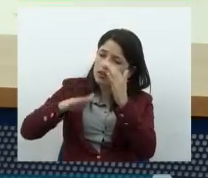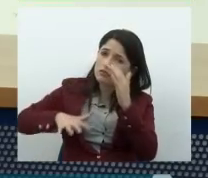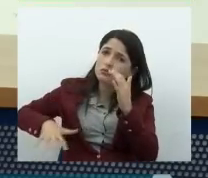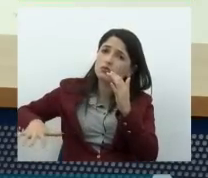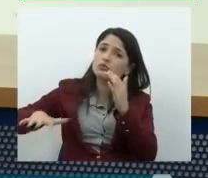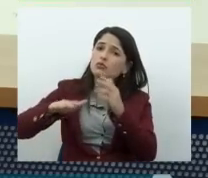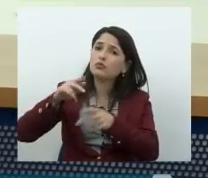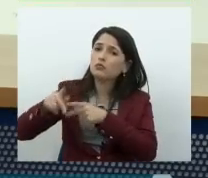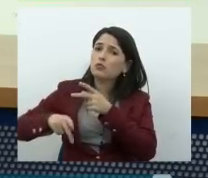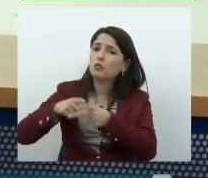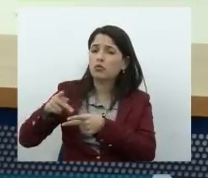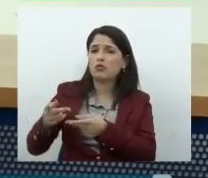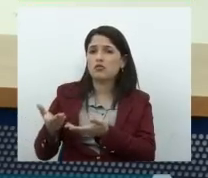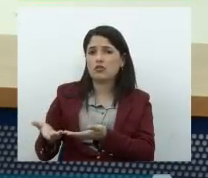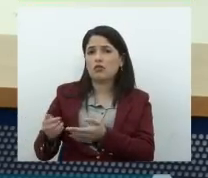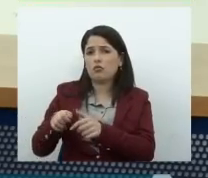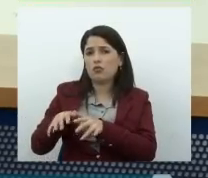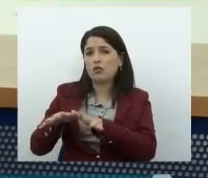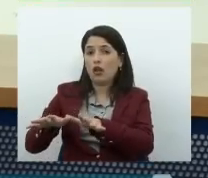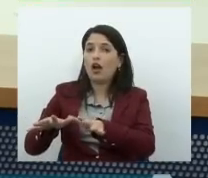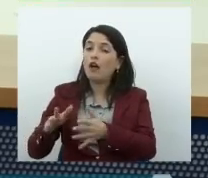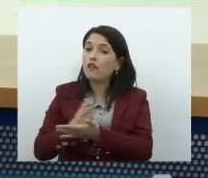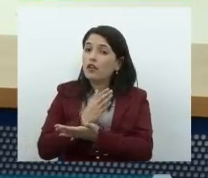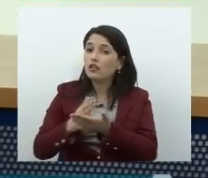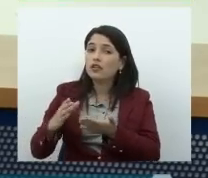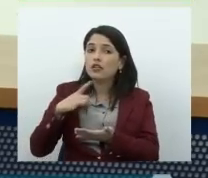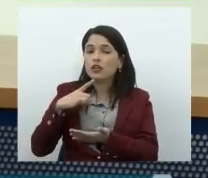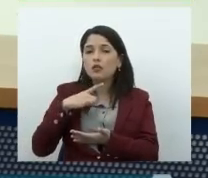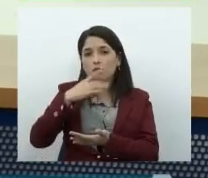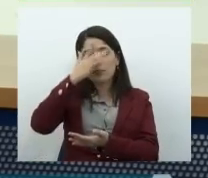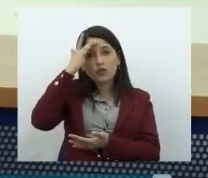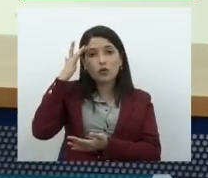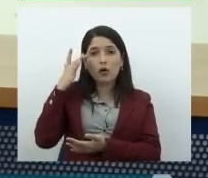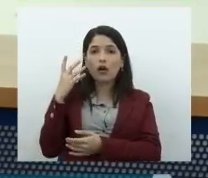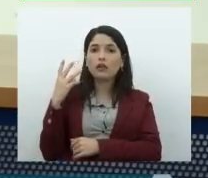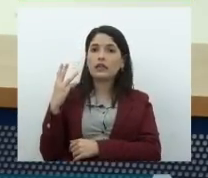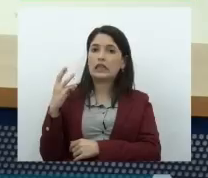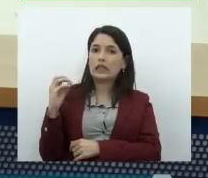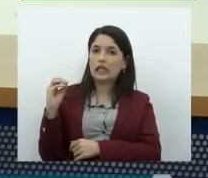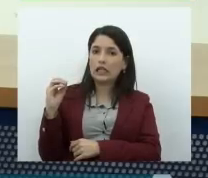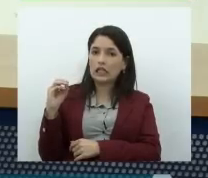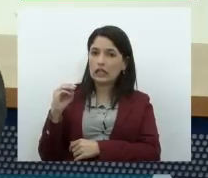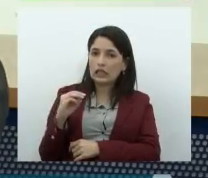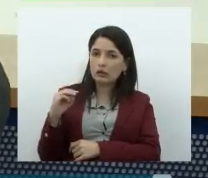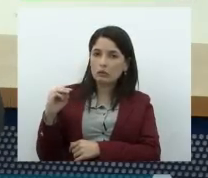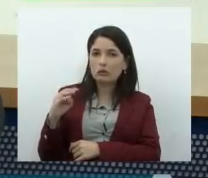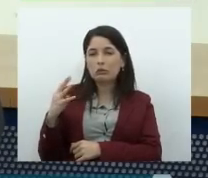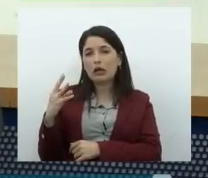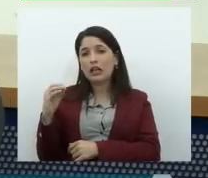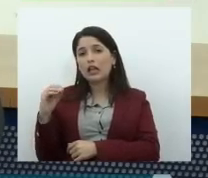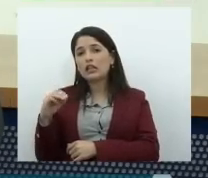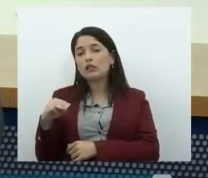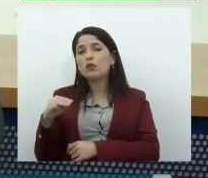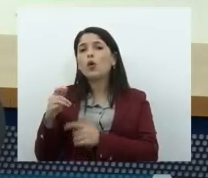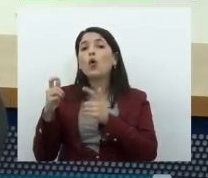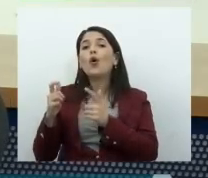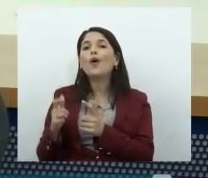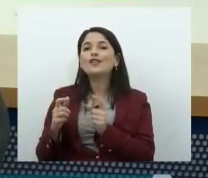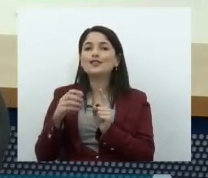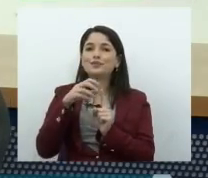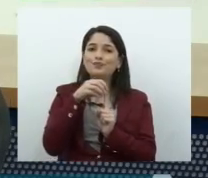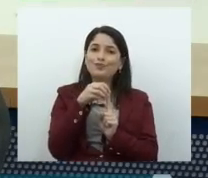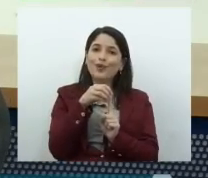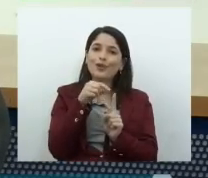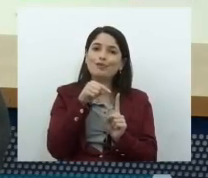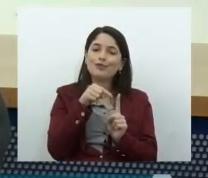que aguardam há mais de 30, 40 minutos nos pontos de ônibus, aguardando passar. Por que nós temos? Porque nós temos um monopólio. O